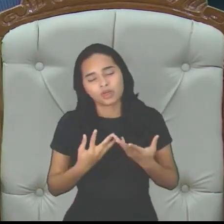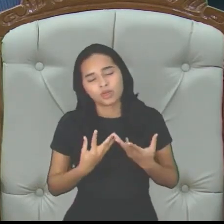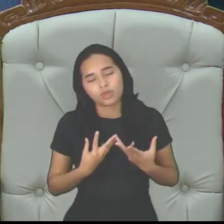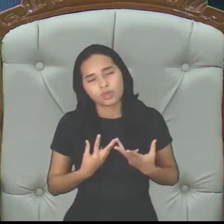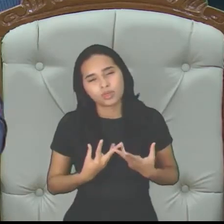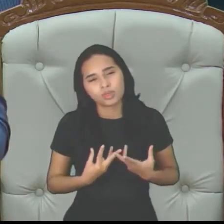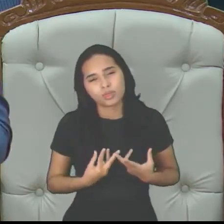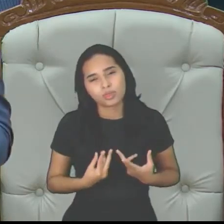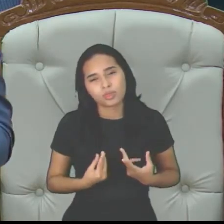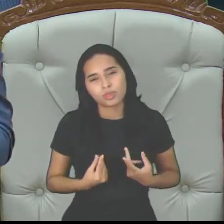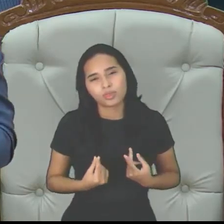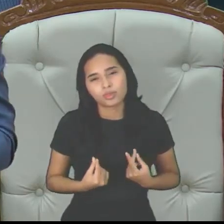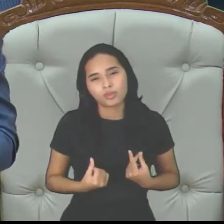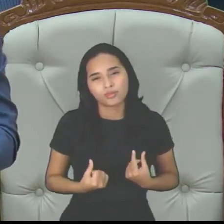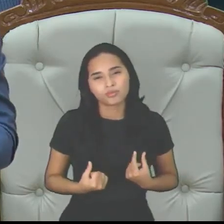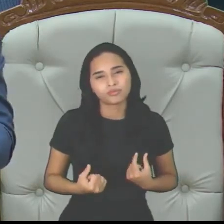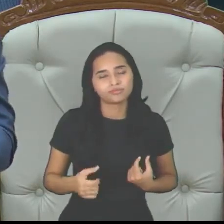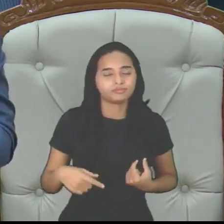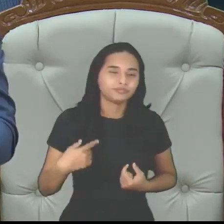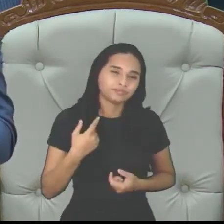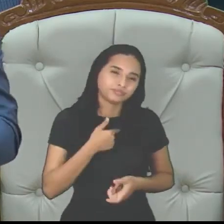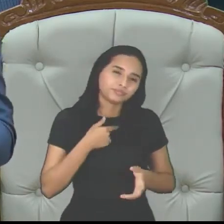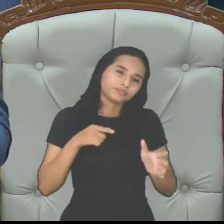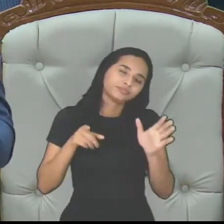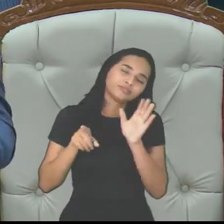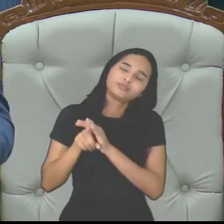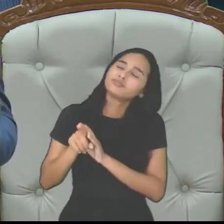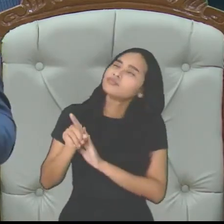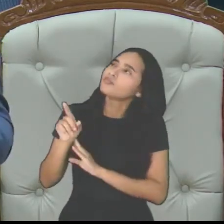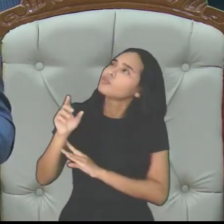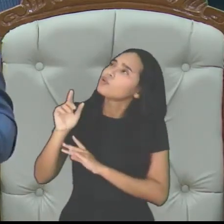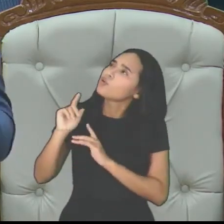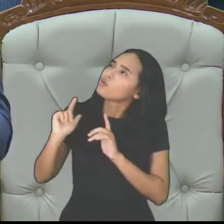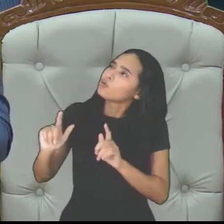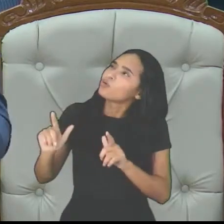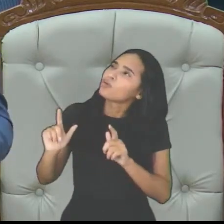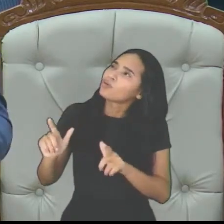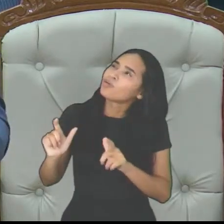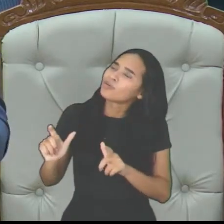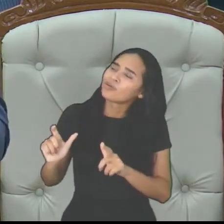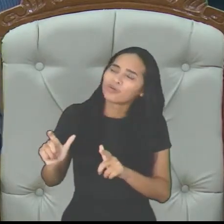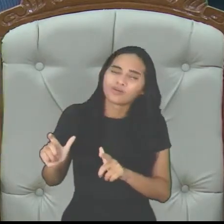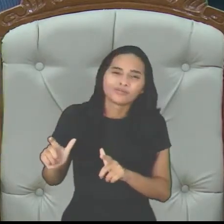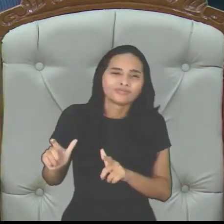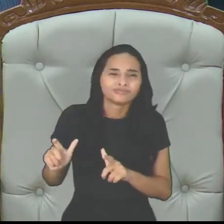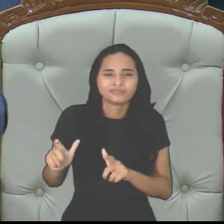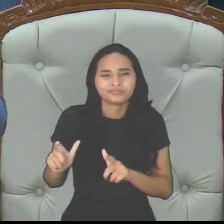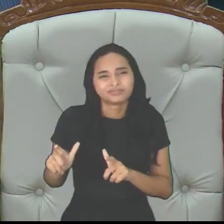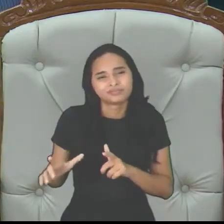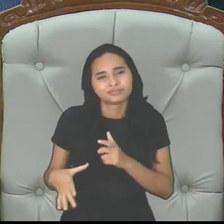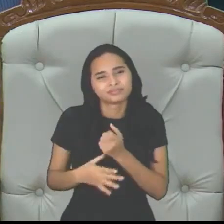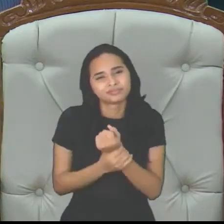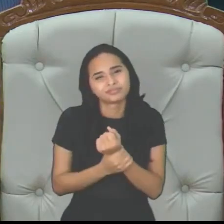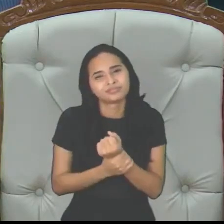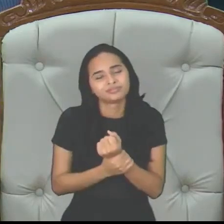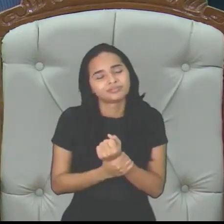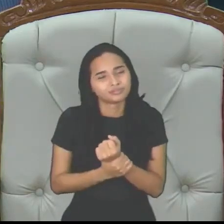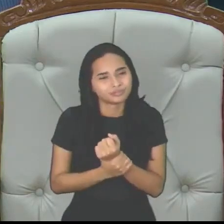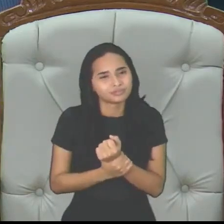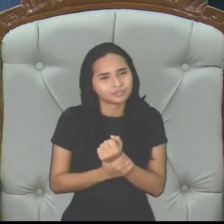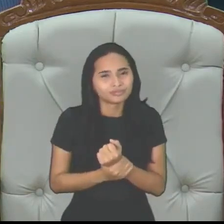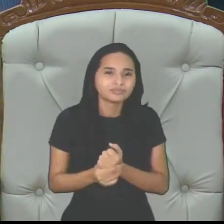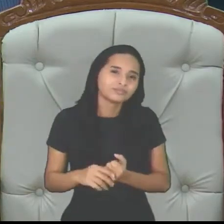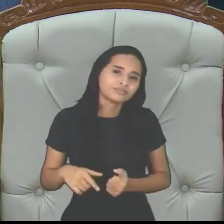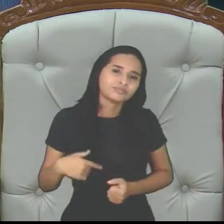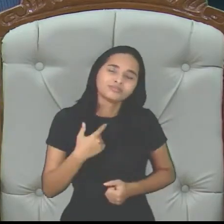murchando. E a gente pergunta, aonde está, irmão? Aonde está essa segurança que tanto